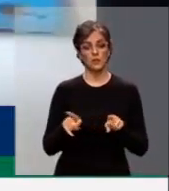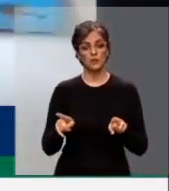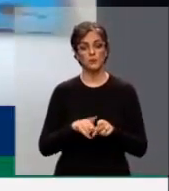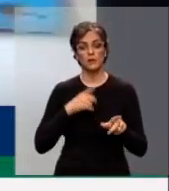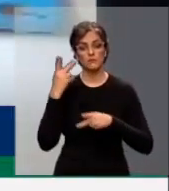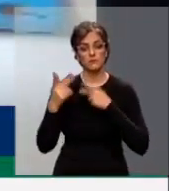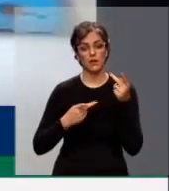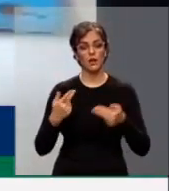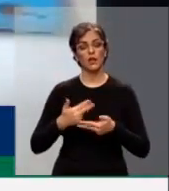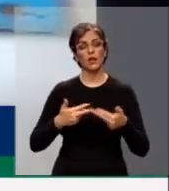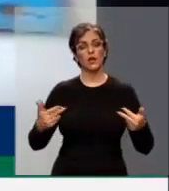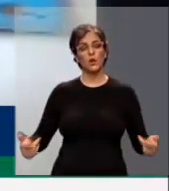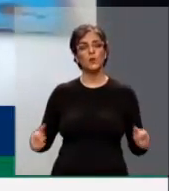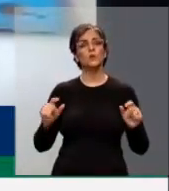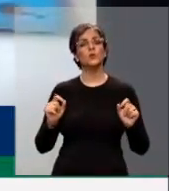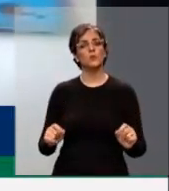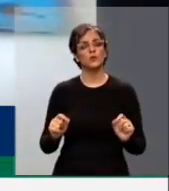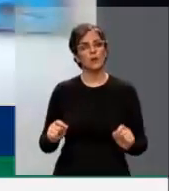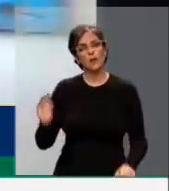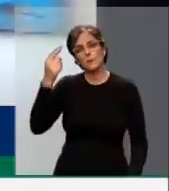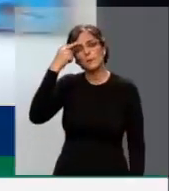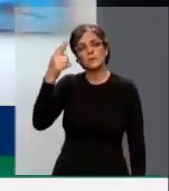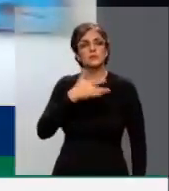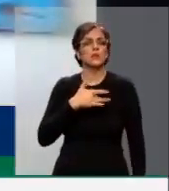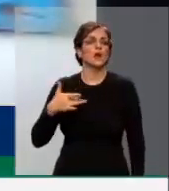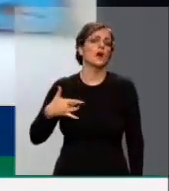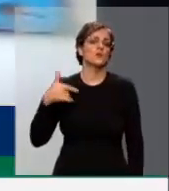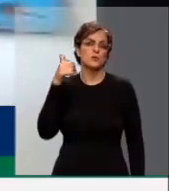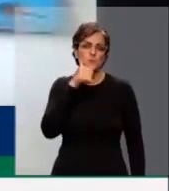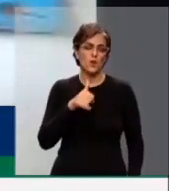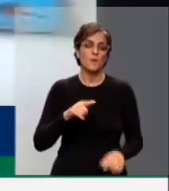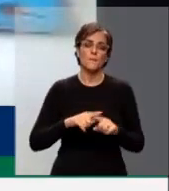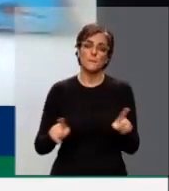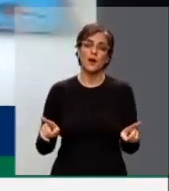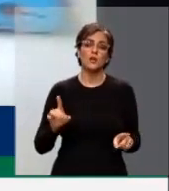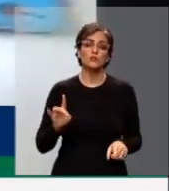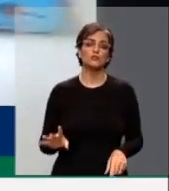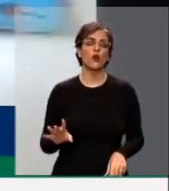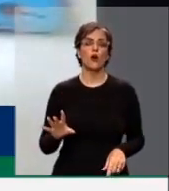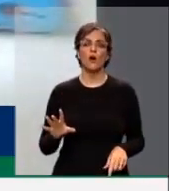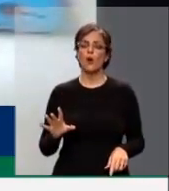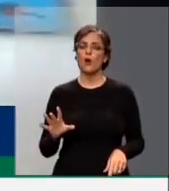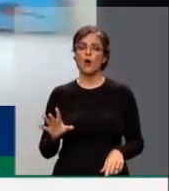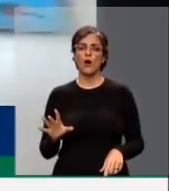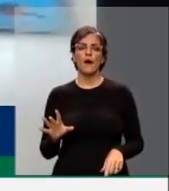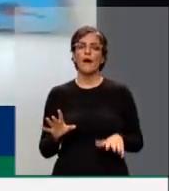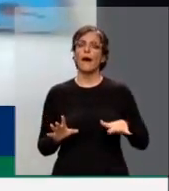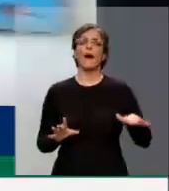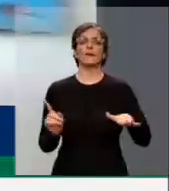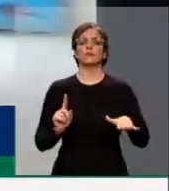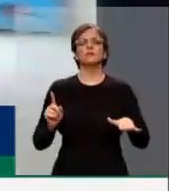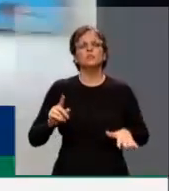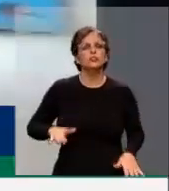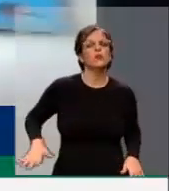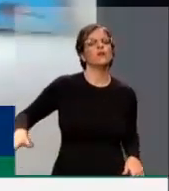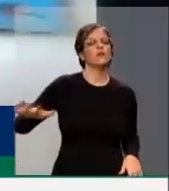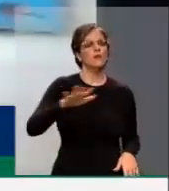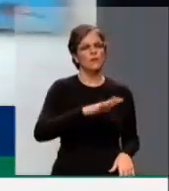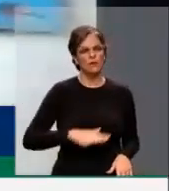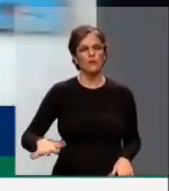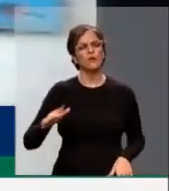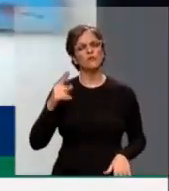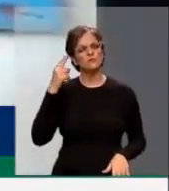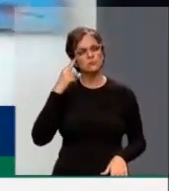de situações de pensar a saúde da mulher, mas a saúde das mulheres, né, no contexto